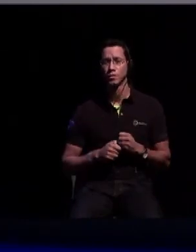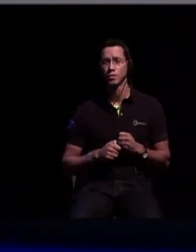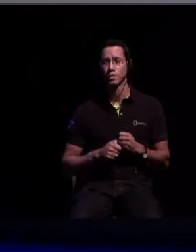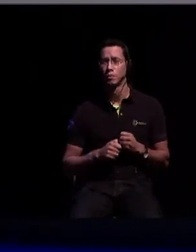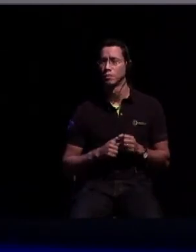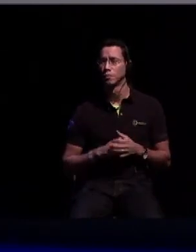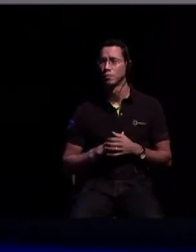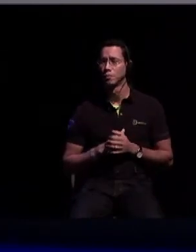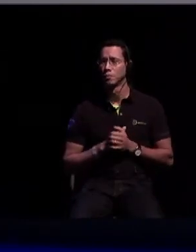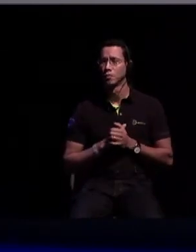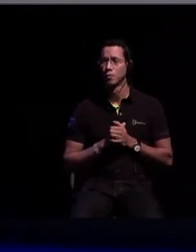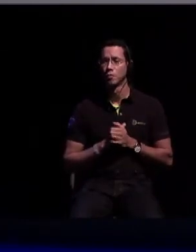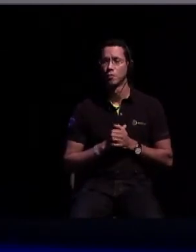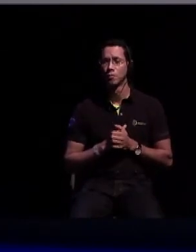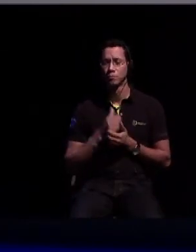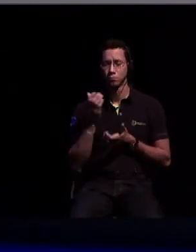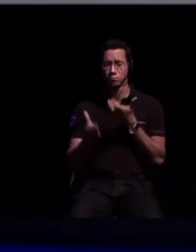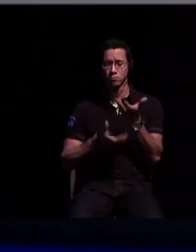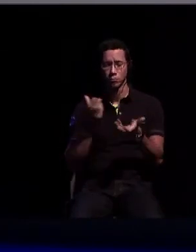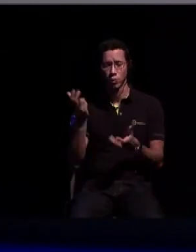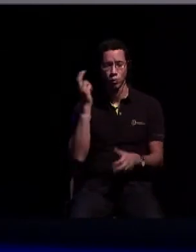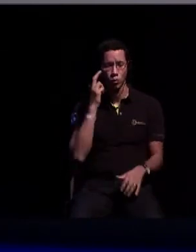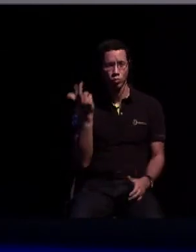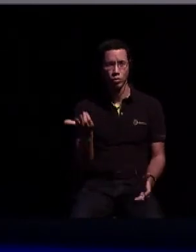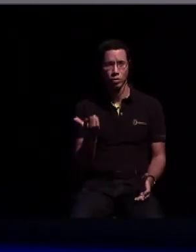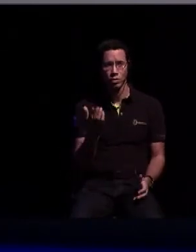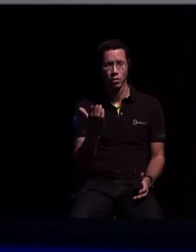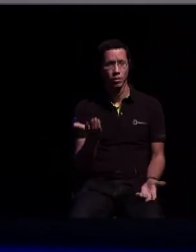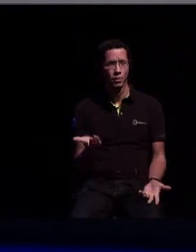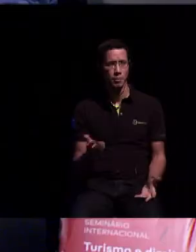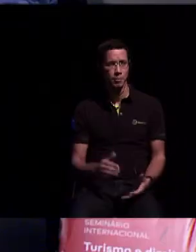mass tourism as being the solution to these issues.